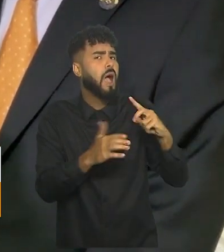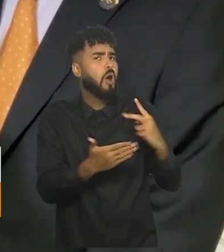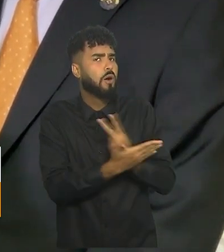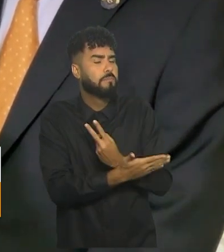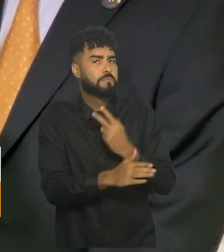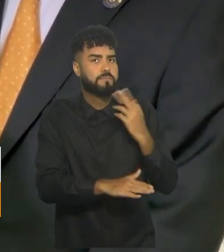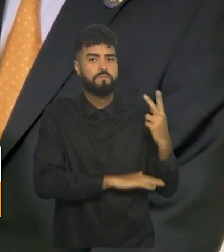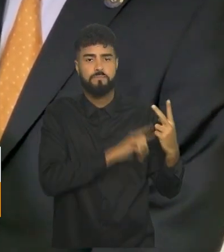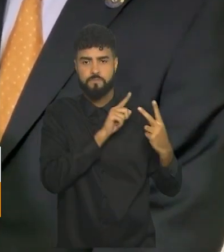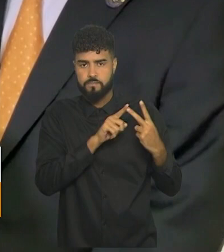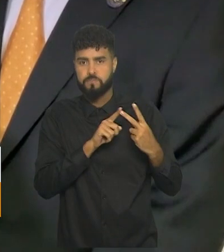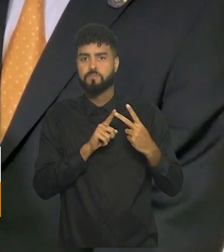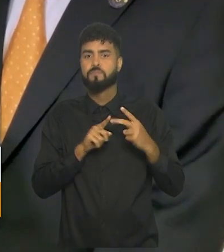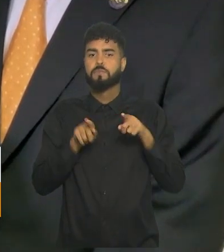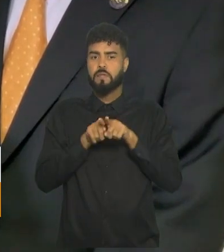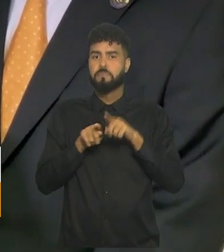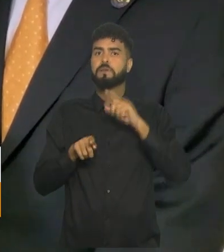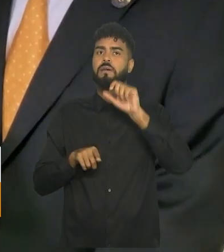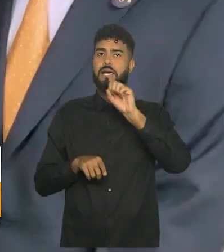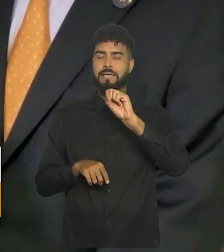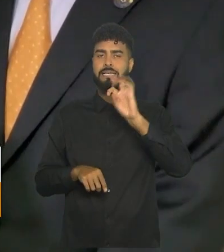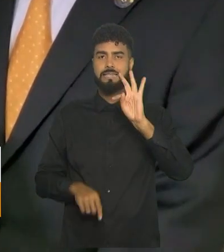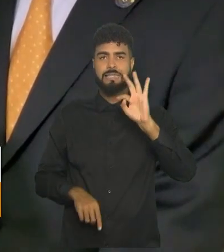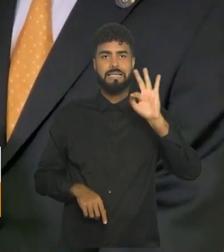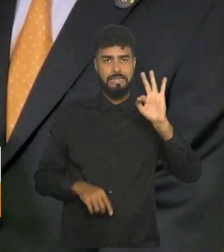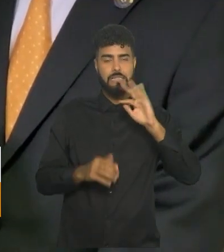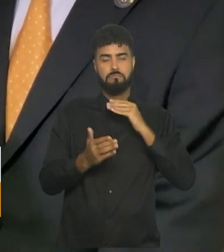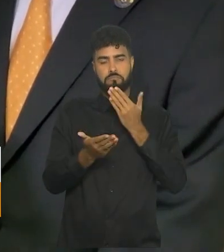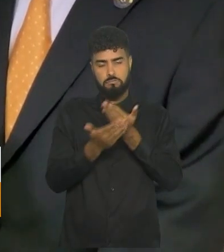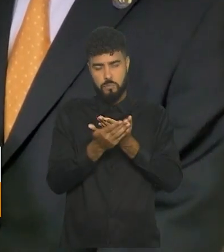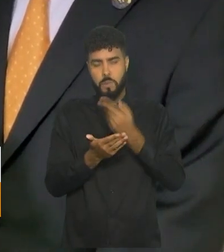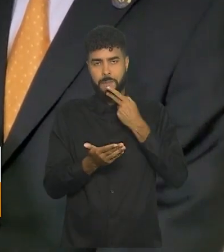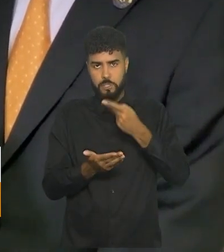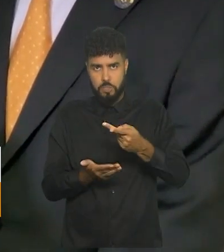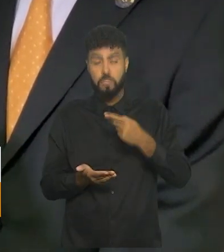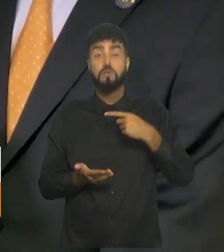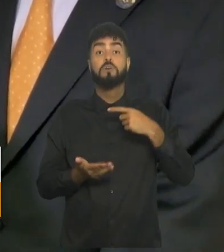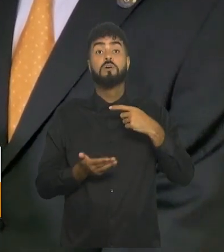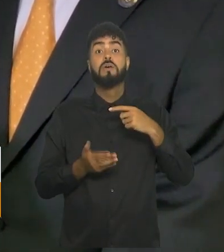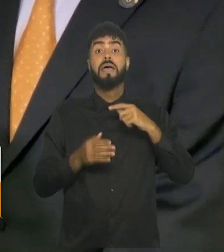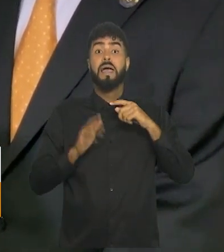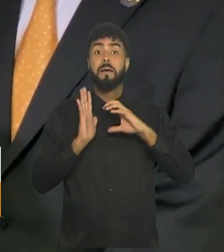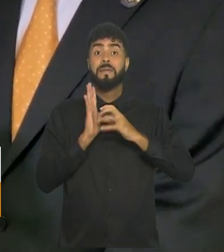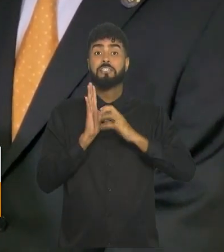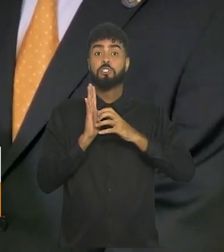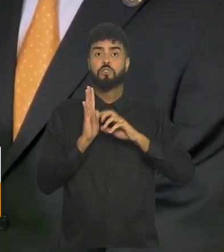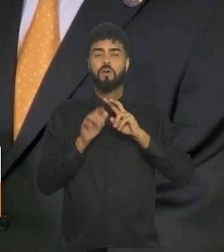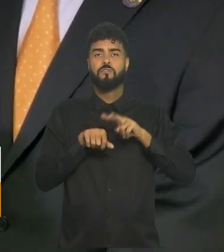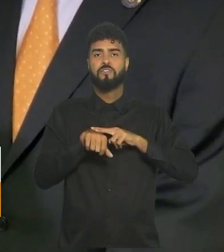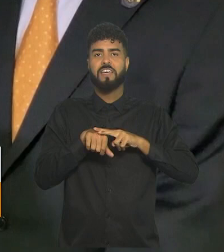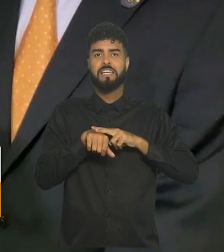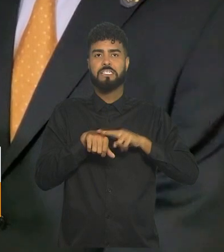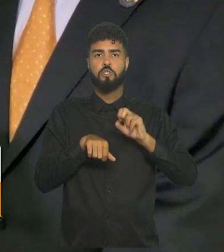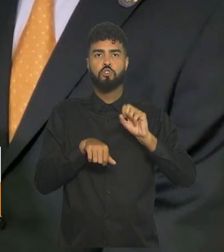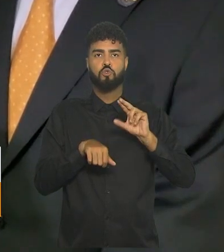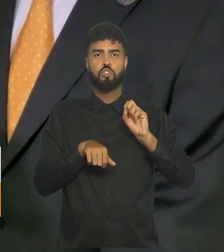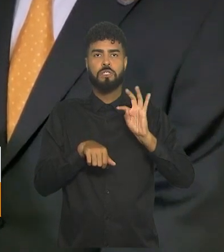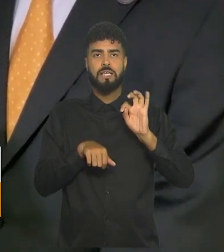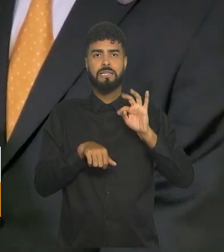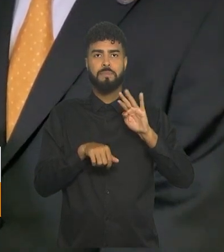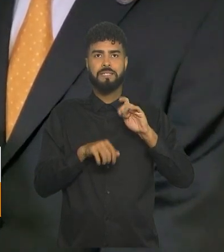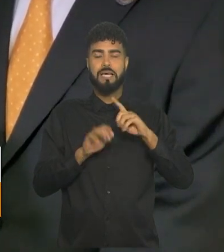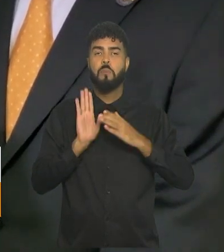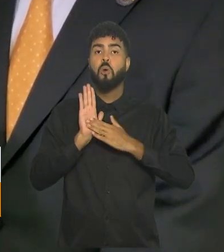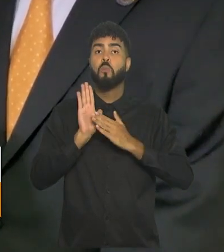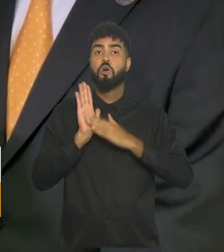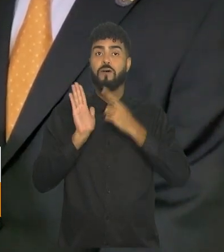senhor Ricardo Lewandowski, uma ação proposta pelo partido Rede Sustentabilidade, a